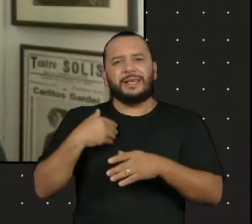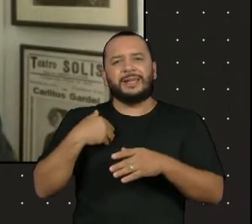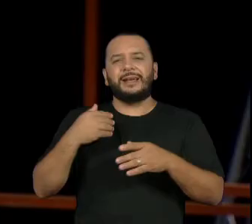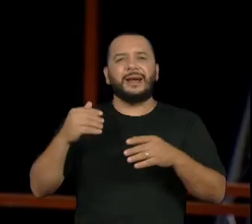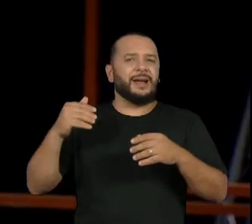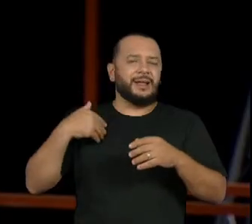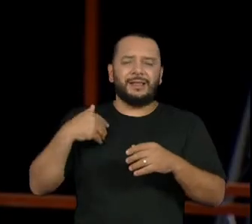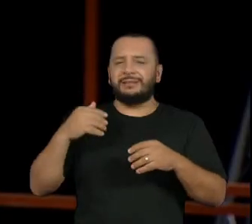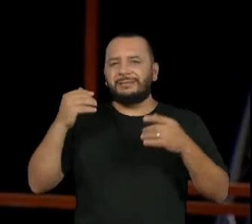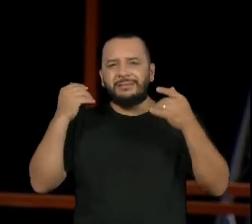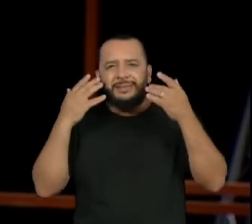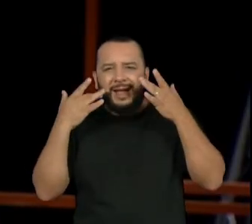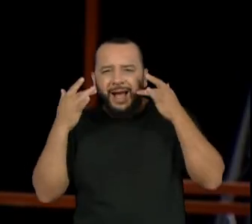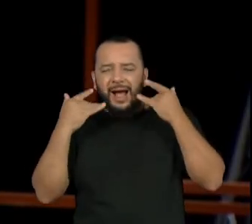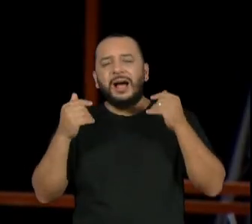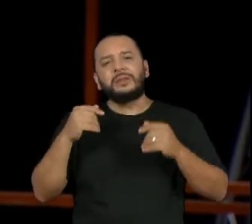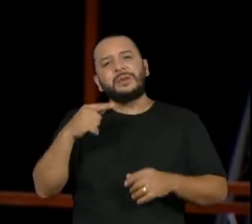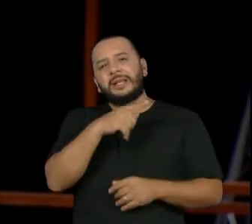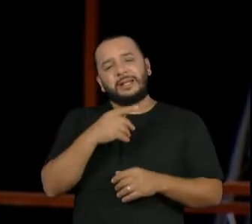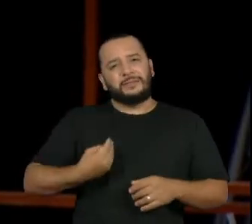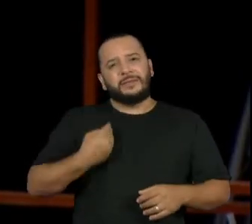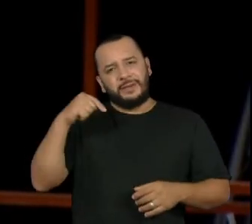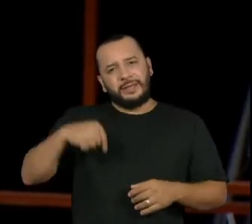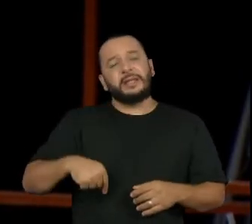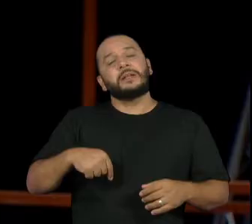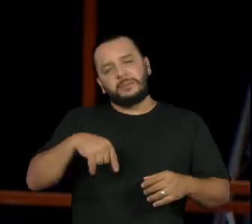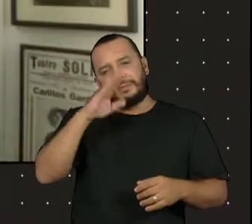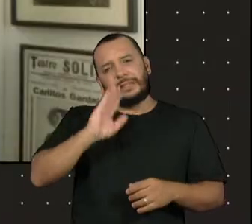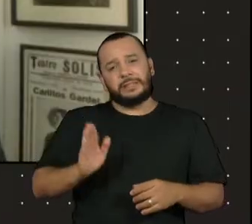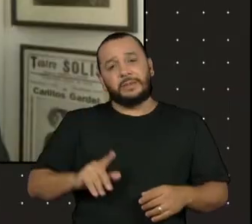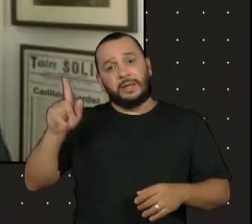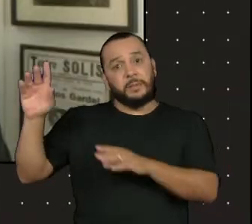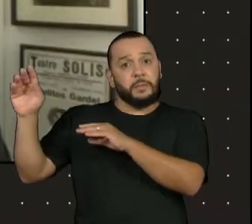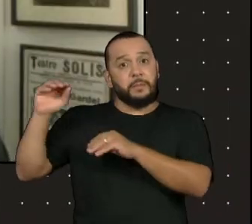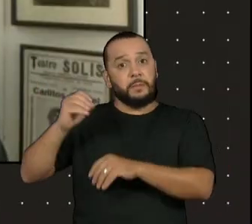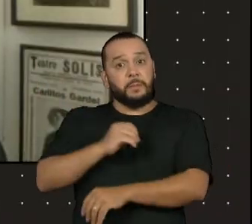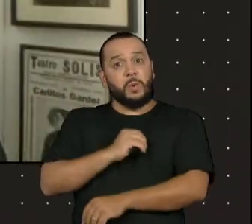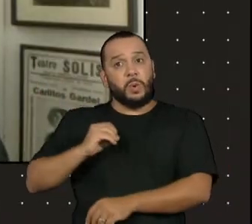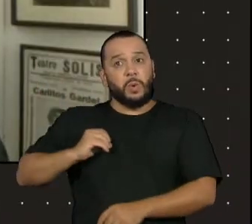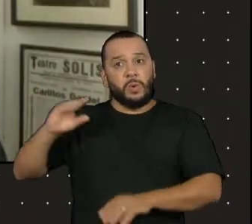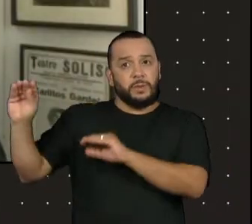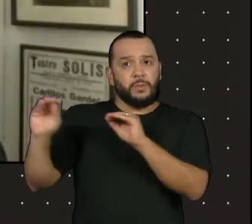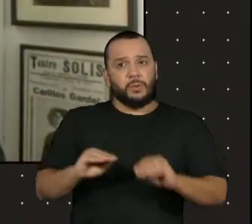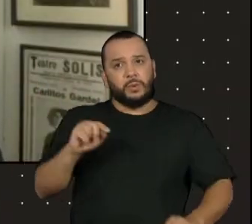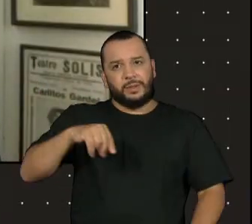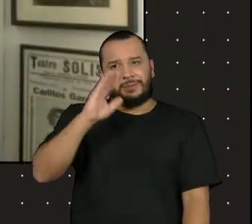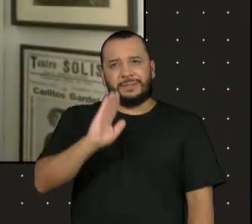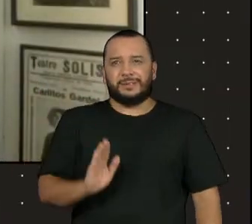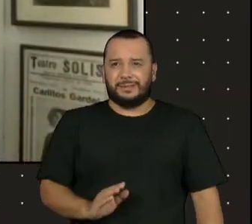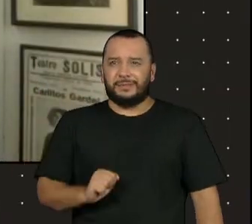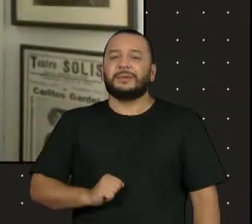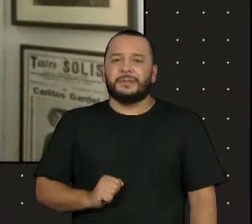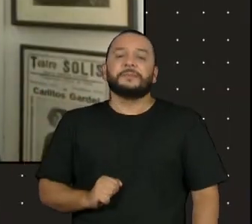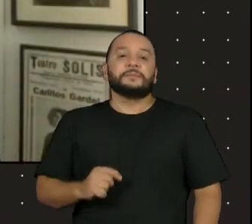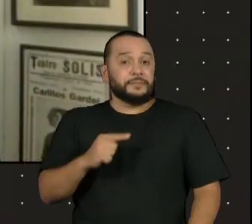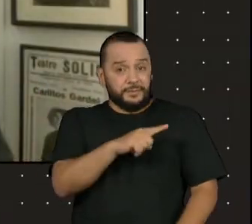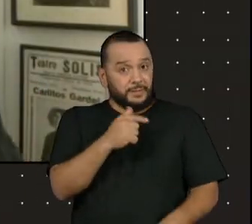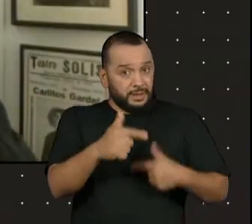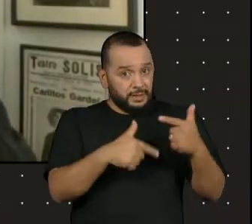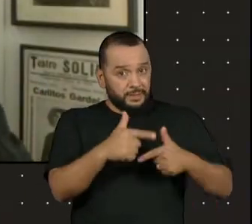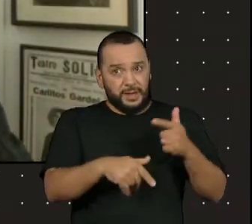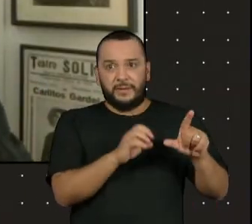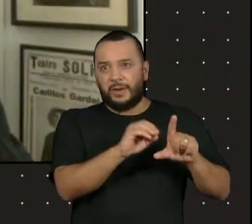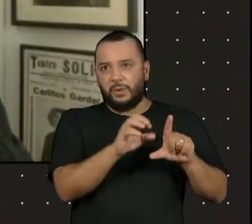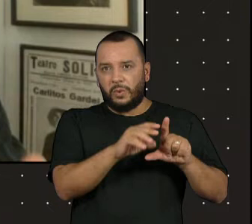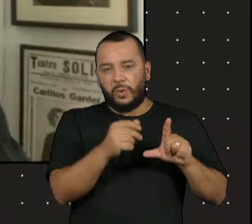foi mestre de gerações e gerações de atores aqui no Brasil. Ele trabalhava na Globo nesse momento e ele cuidava dos